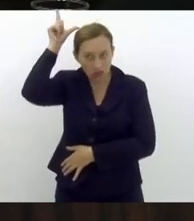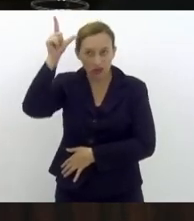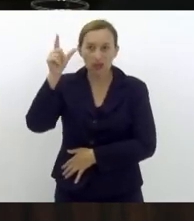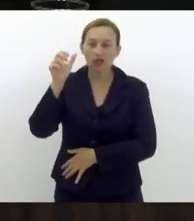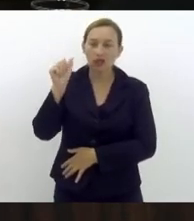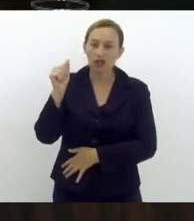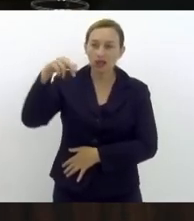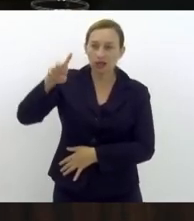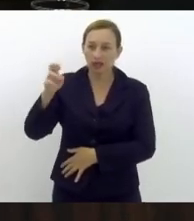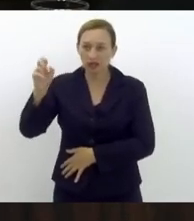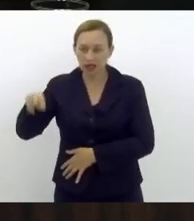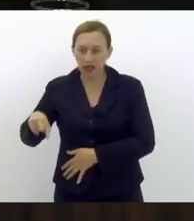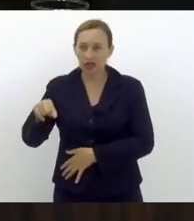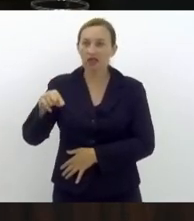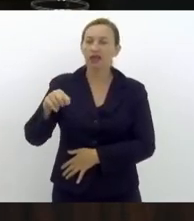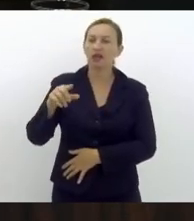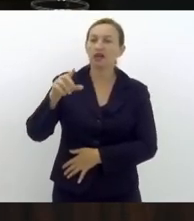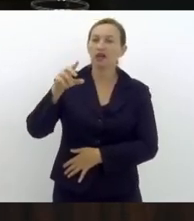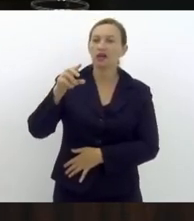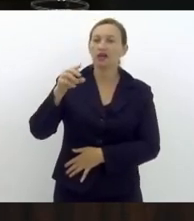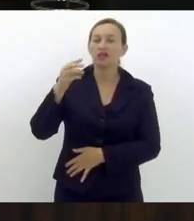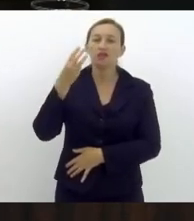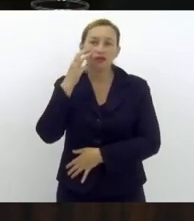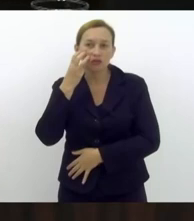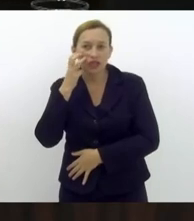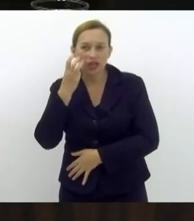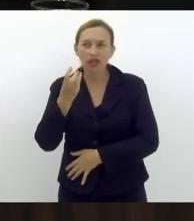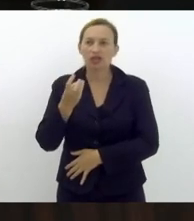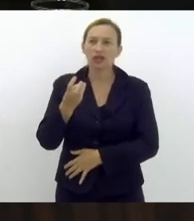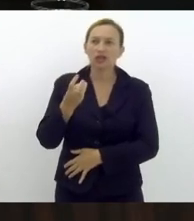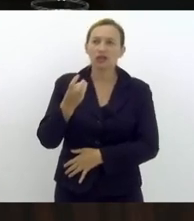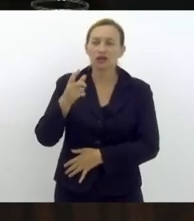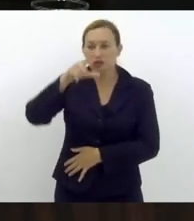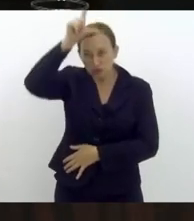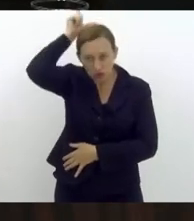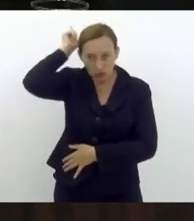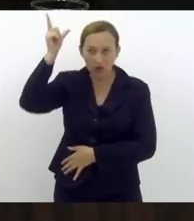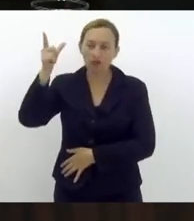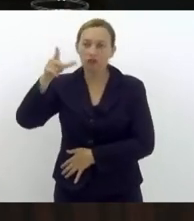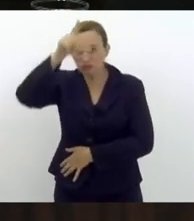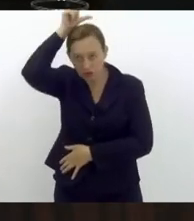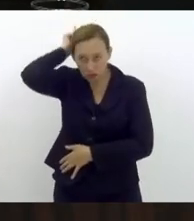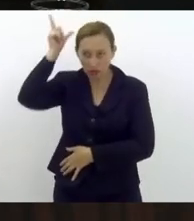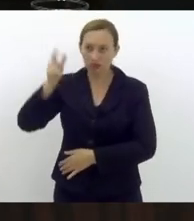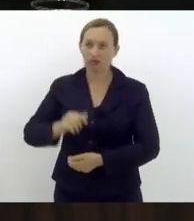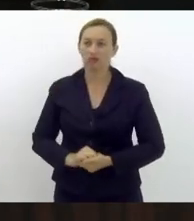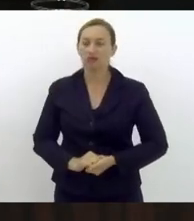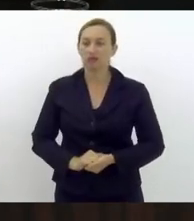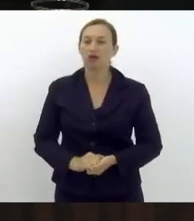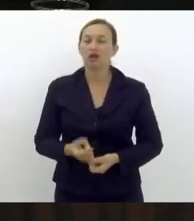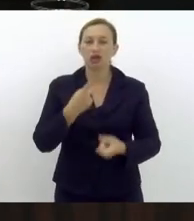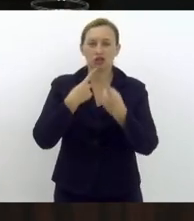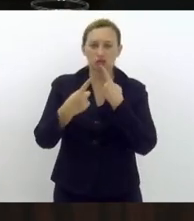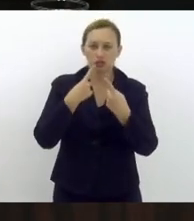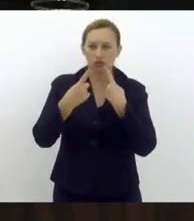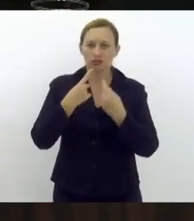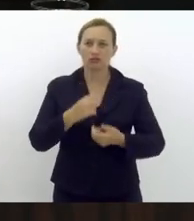André Lazzaroni, Valdec Carneiro, Luiz Paulo e Luiz Paulo. Em